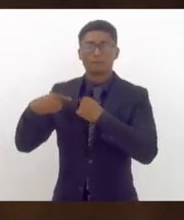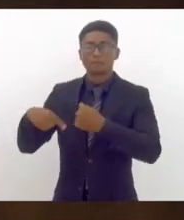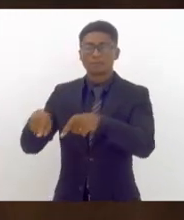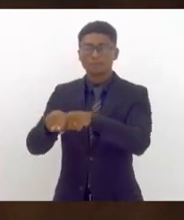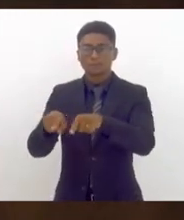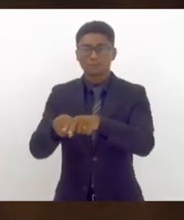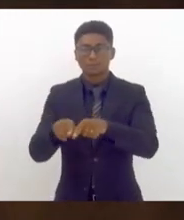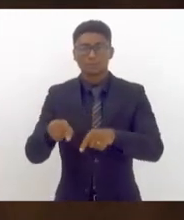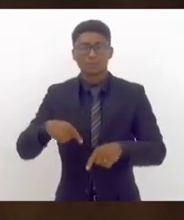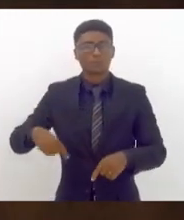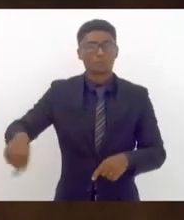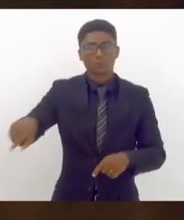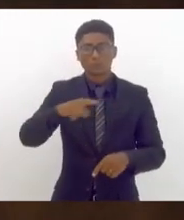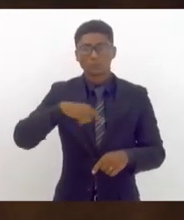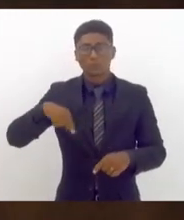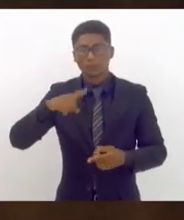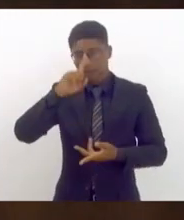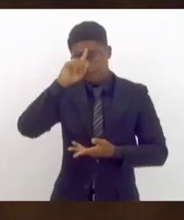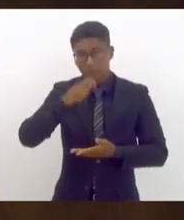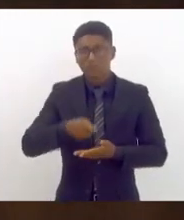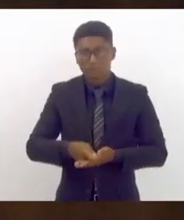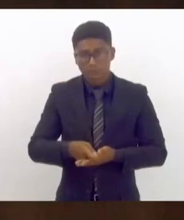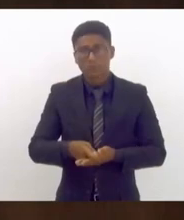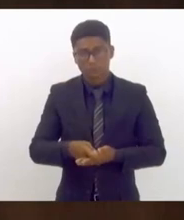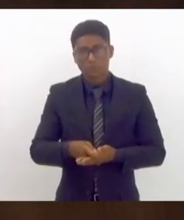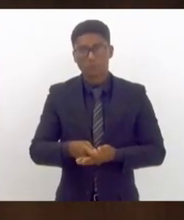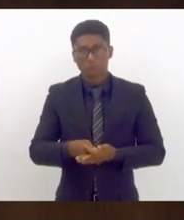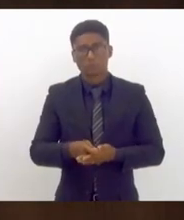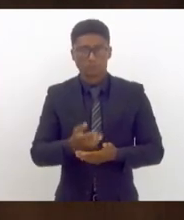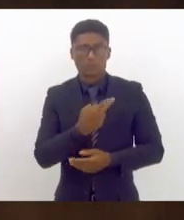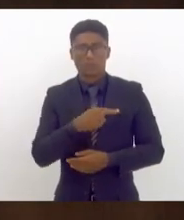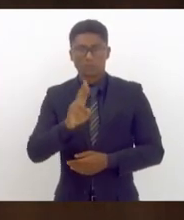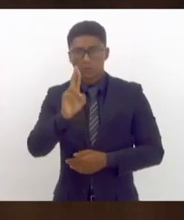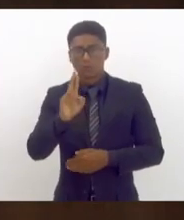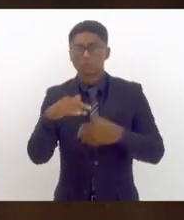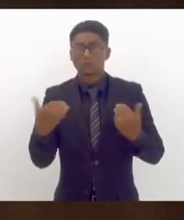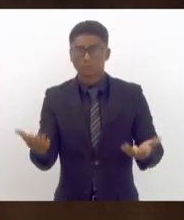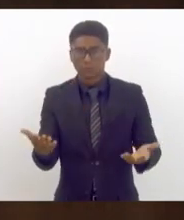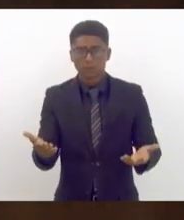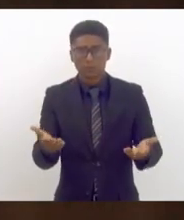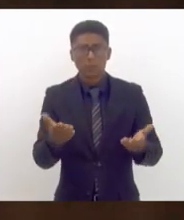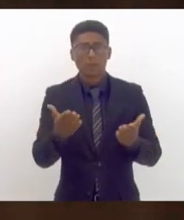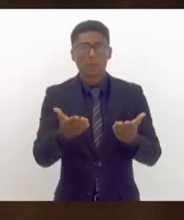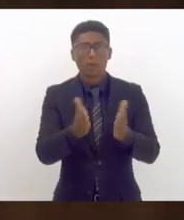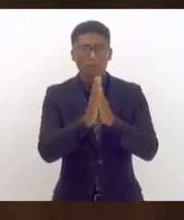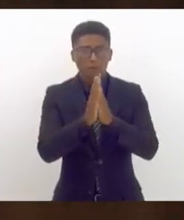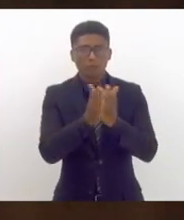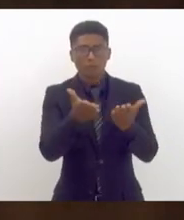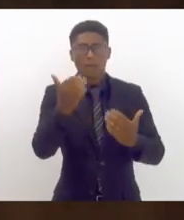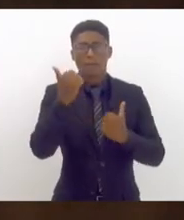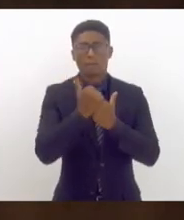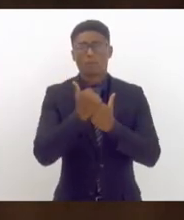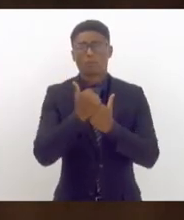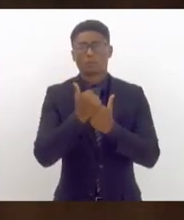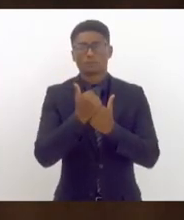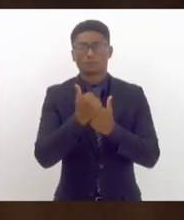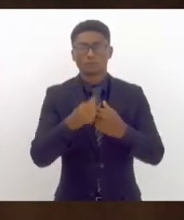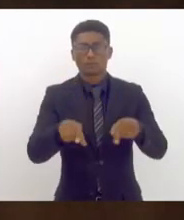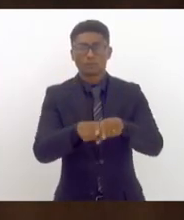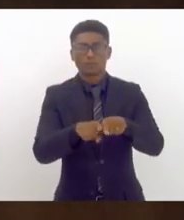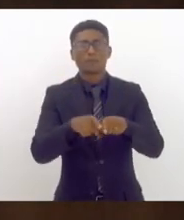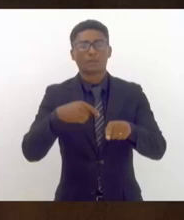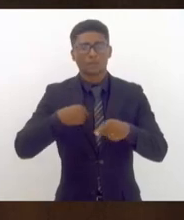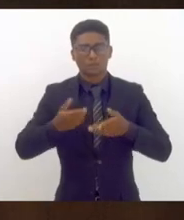aos quais nós decidimos professar. Então, peço o apoio de todos os parlamentares, falo também como